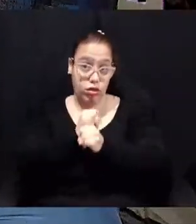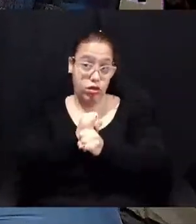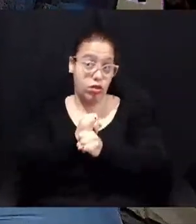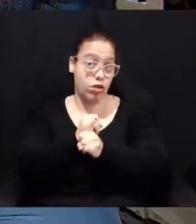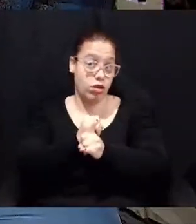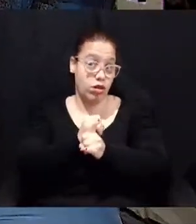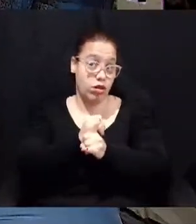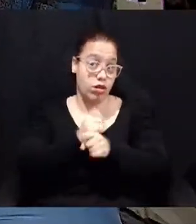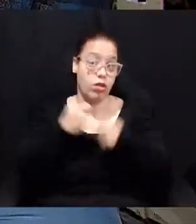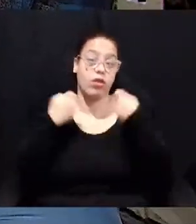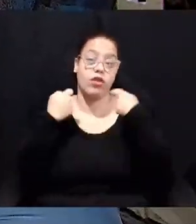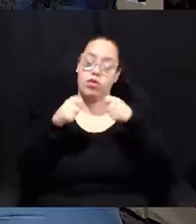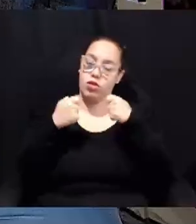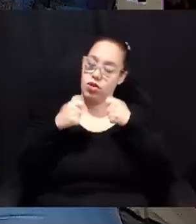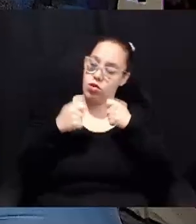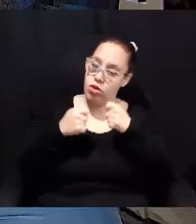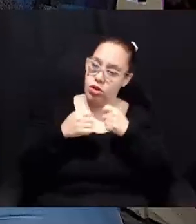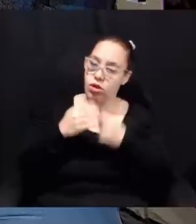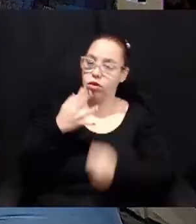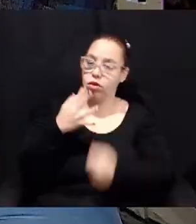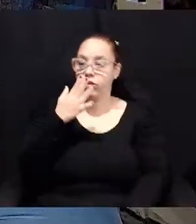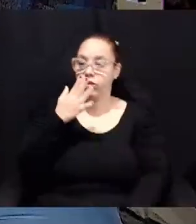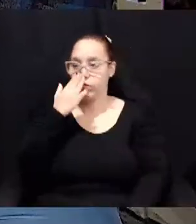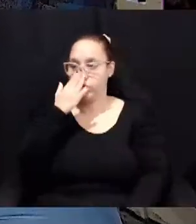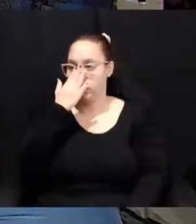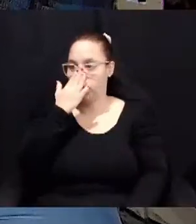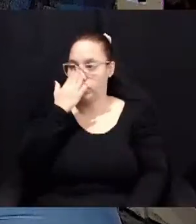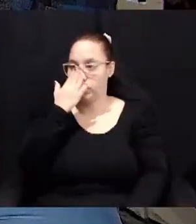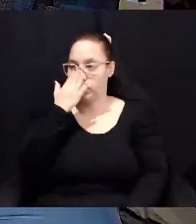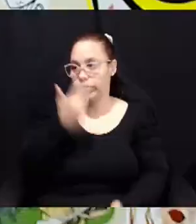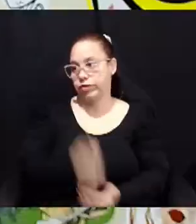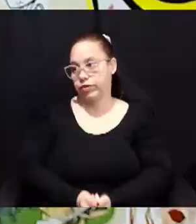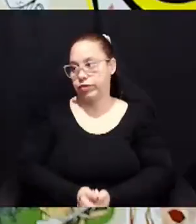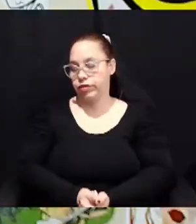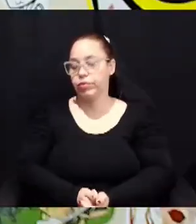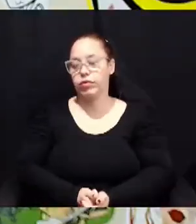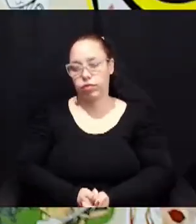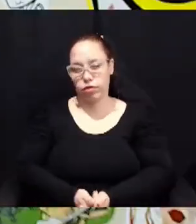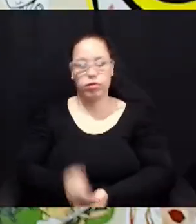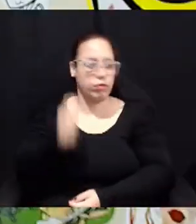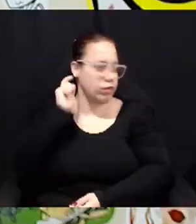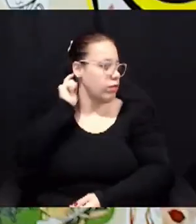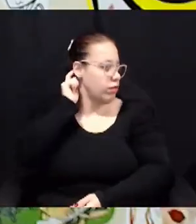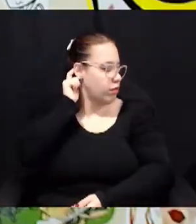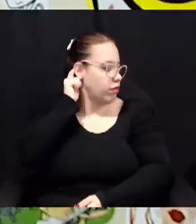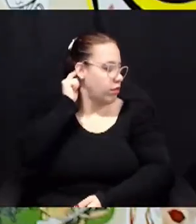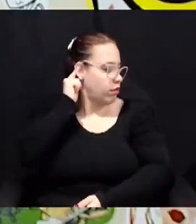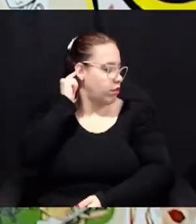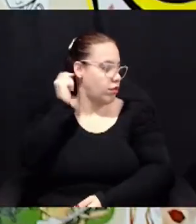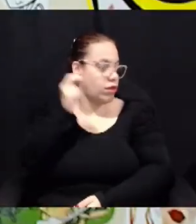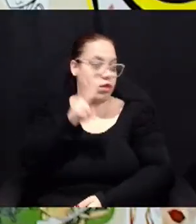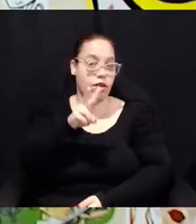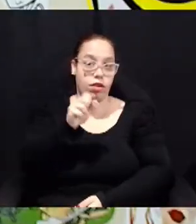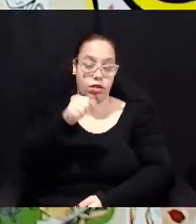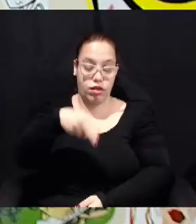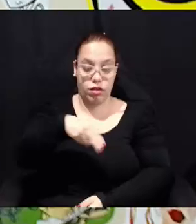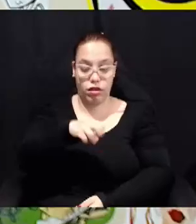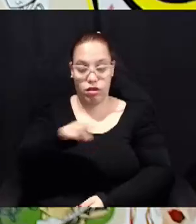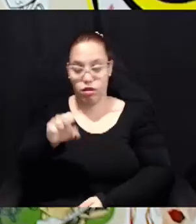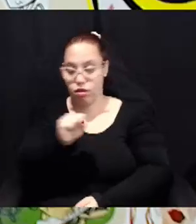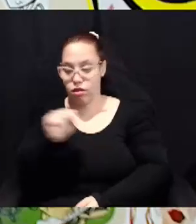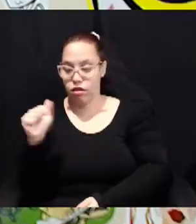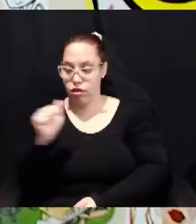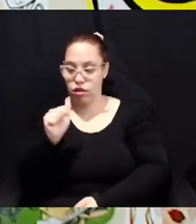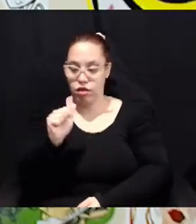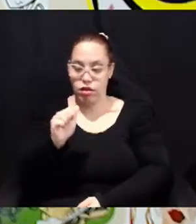da classe das trabalhadoras sexuais. E nesse quadrinho também a gente fala sobre violência obstétrica, trouxemos a Ana Clara para